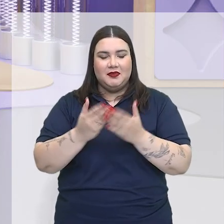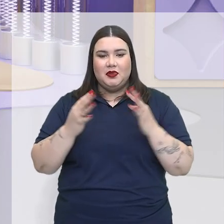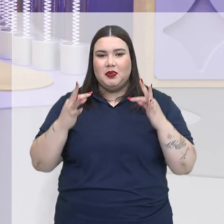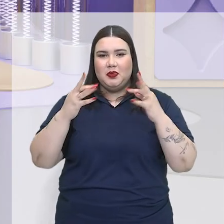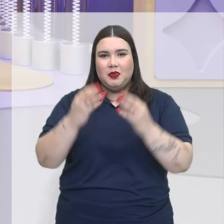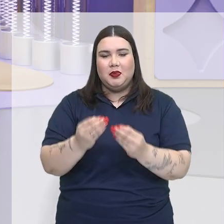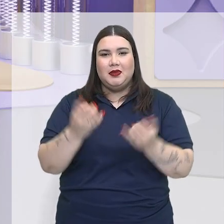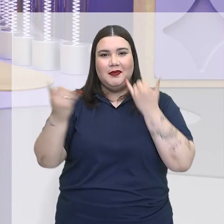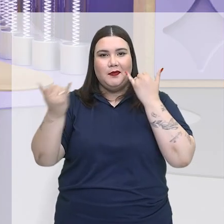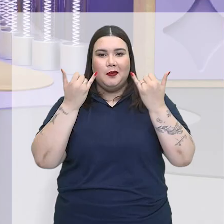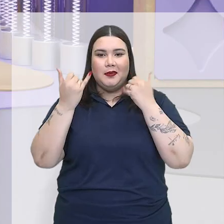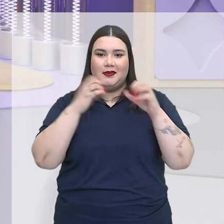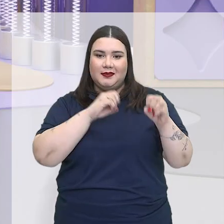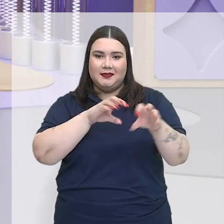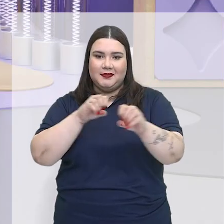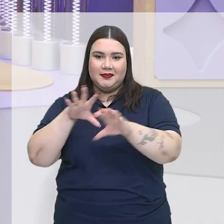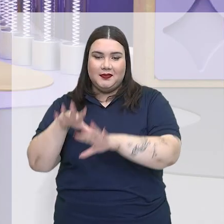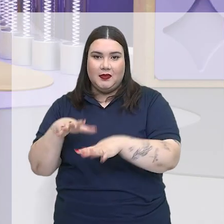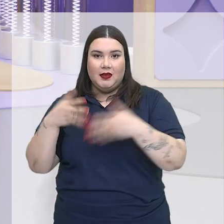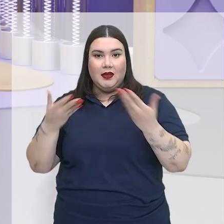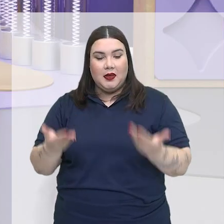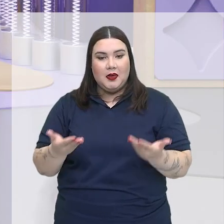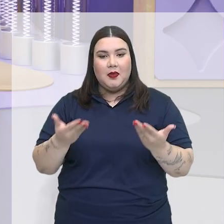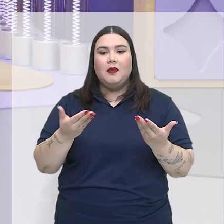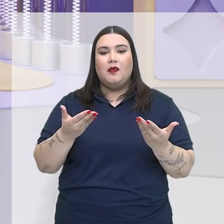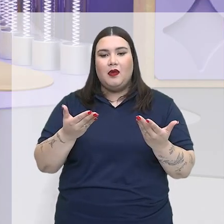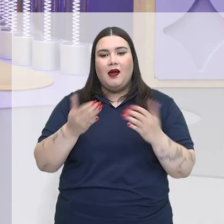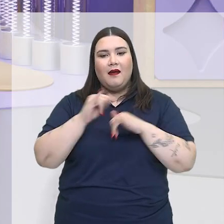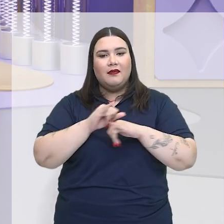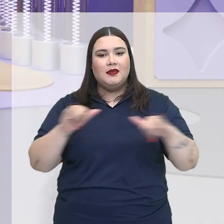esse itinerário e quero te convidar para juntos e